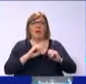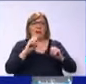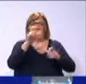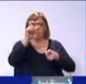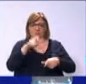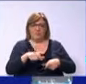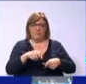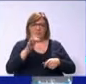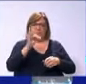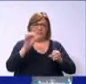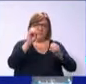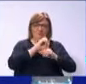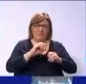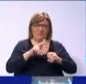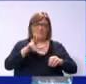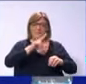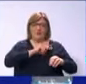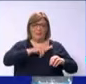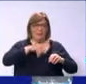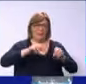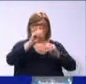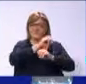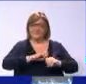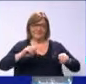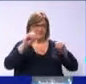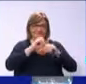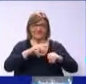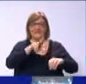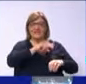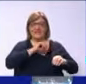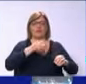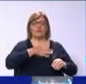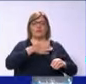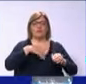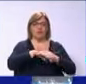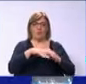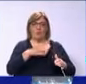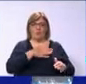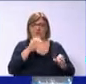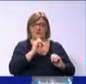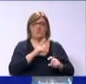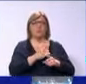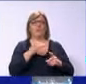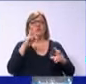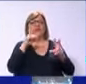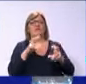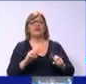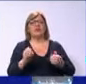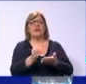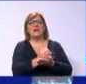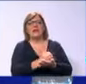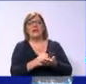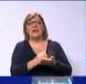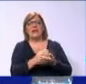nem a seleção nem a liga portuguesa ea liga de futebol profissional porque é que ainda não se investigou é